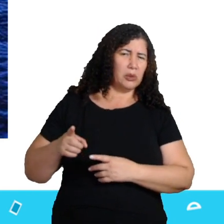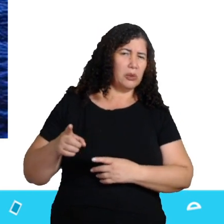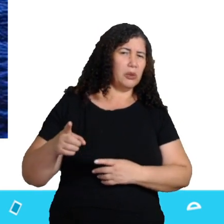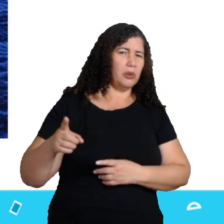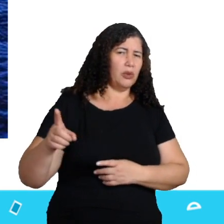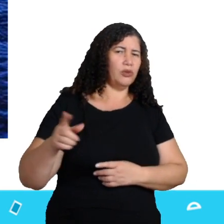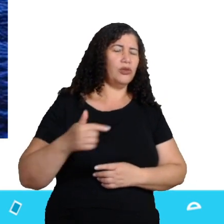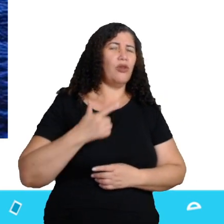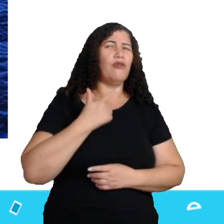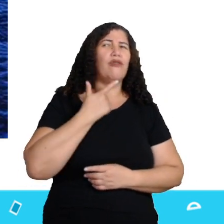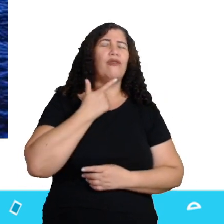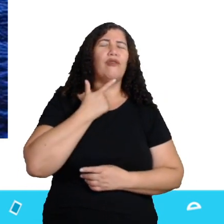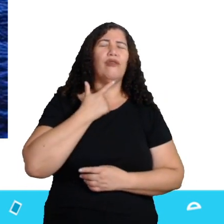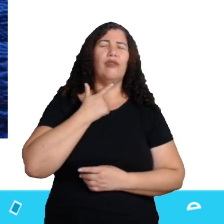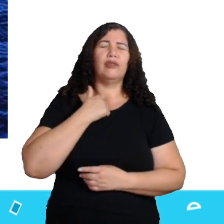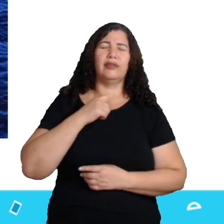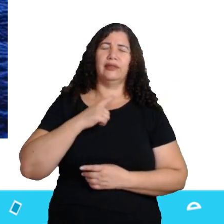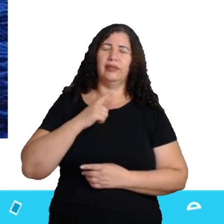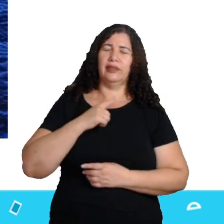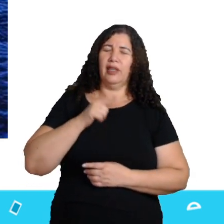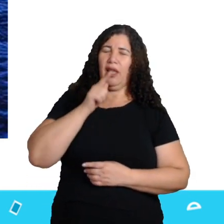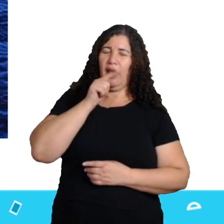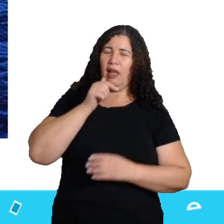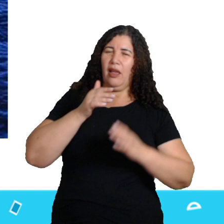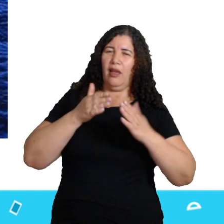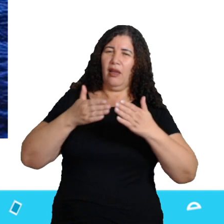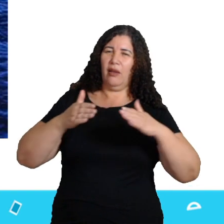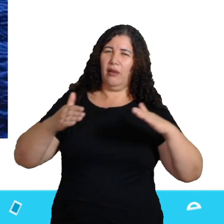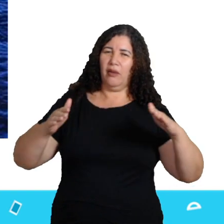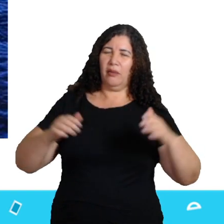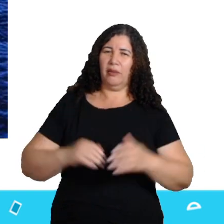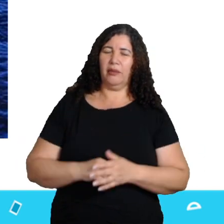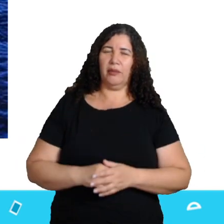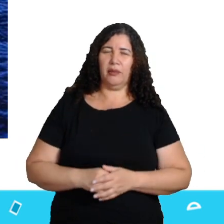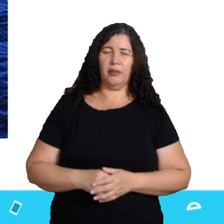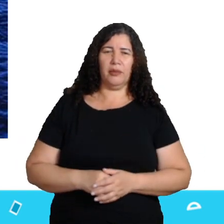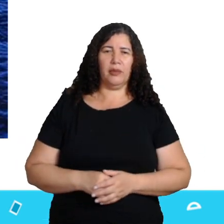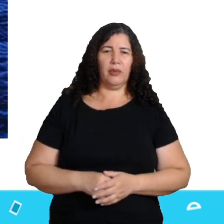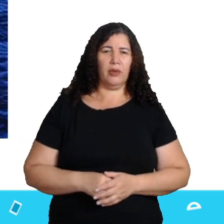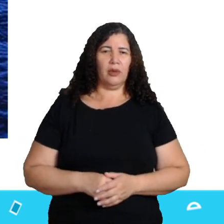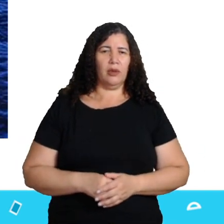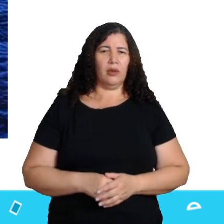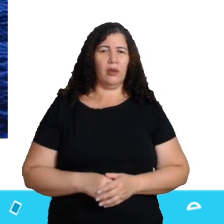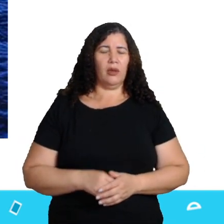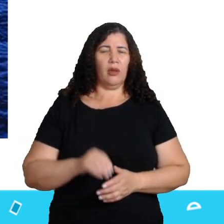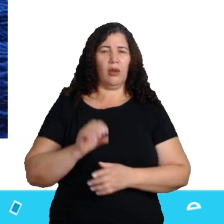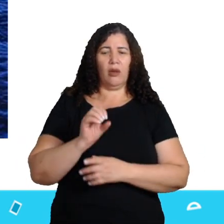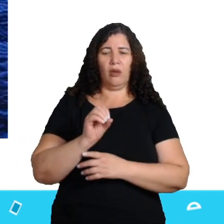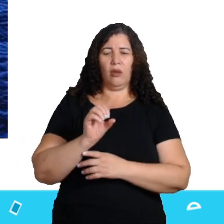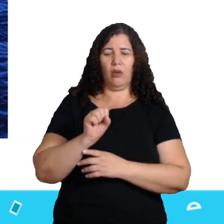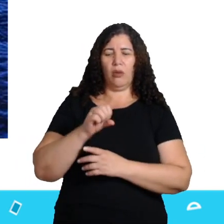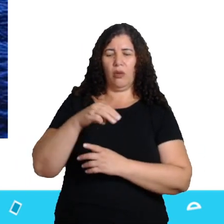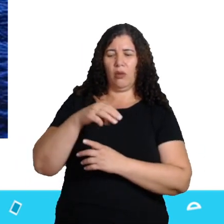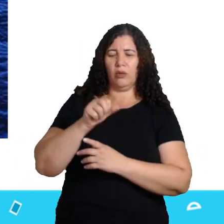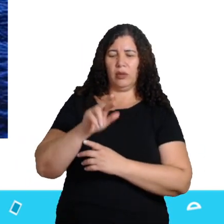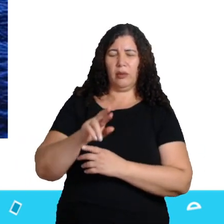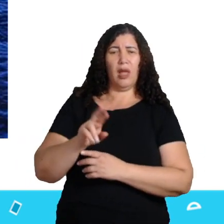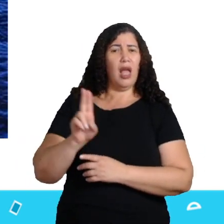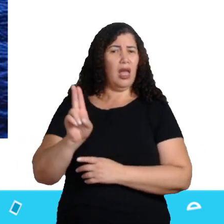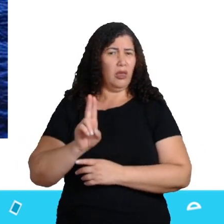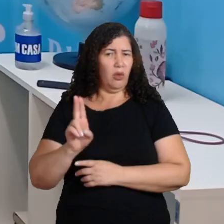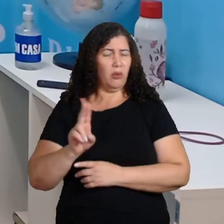existir o mar. Osmar é um nome ou um erro de